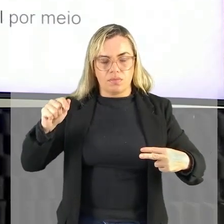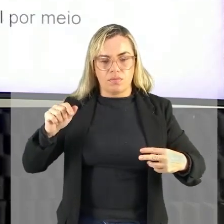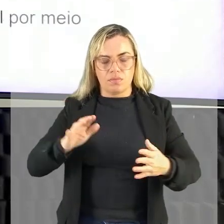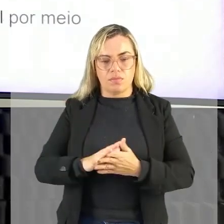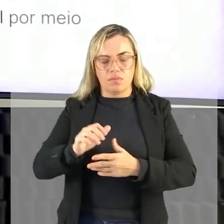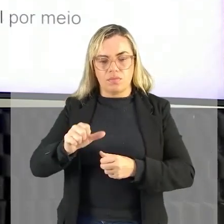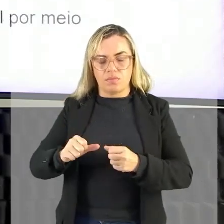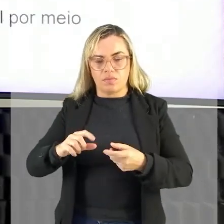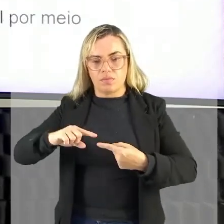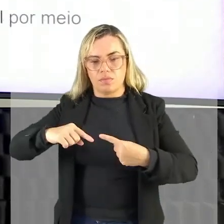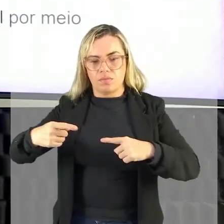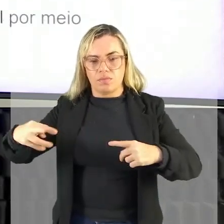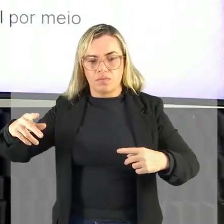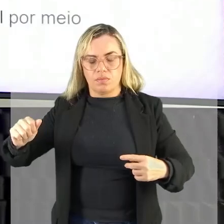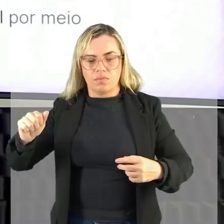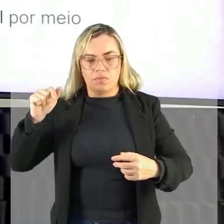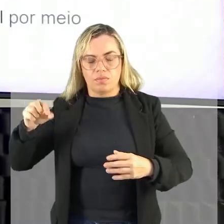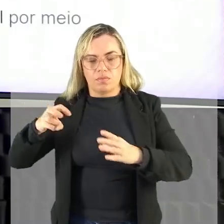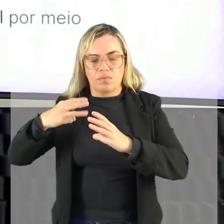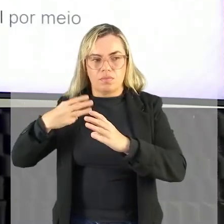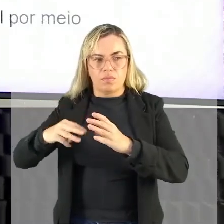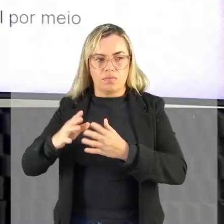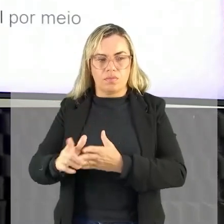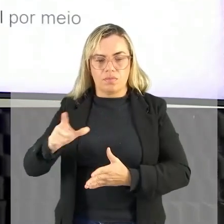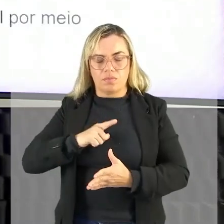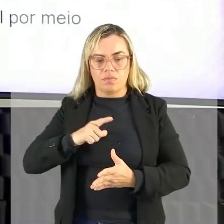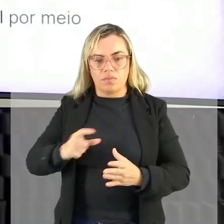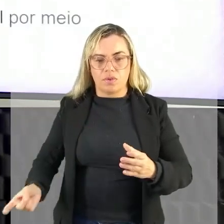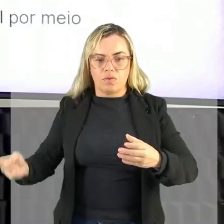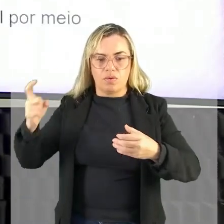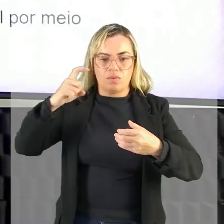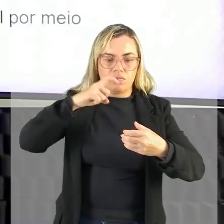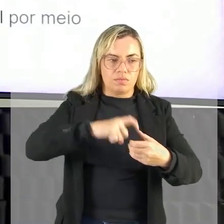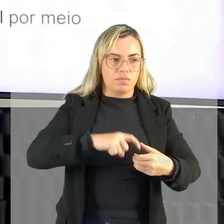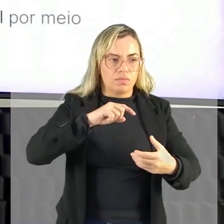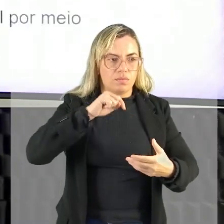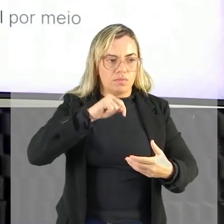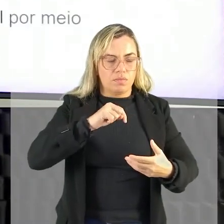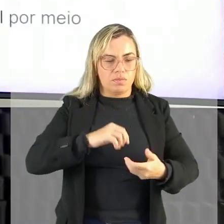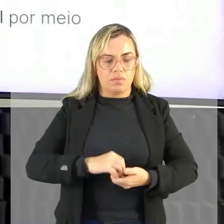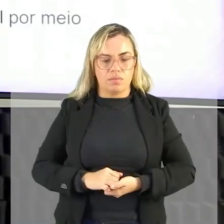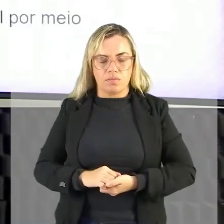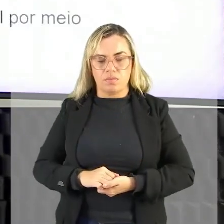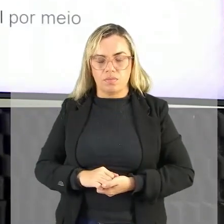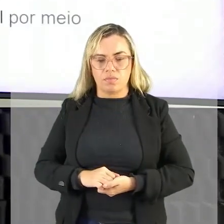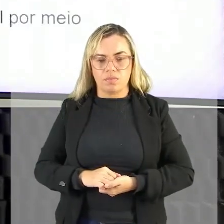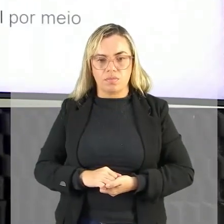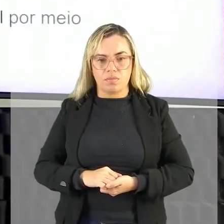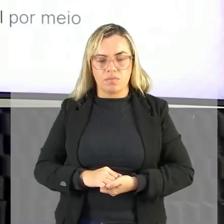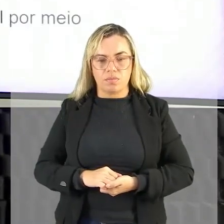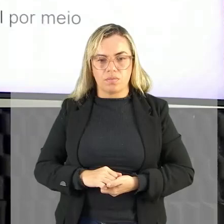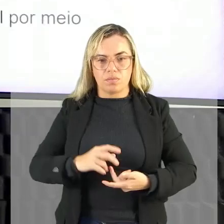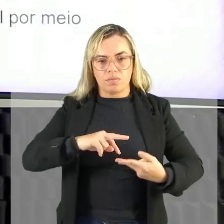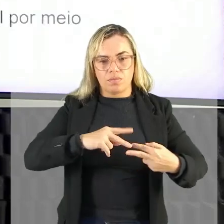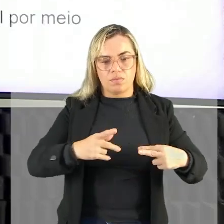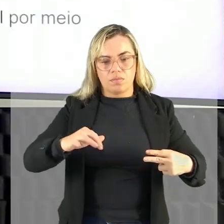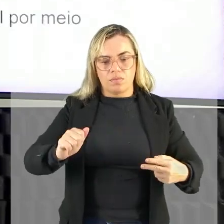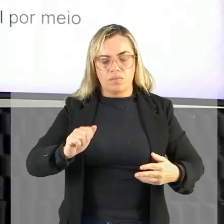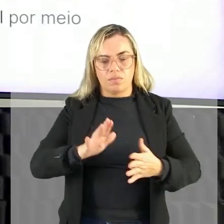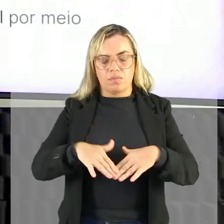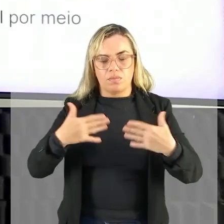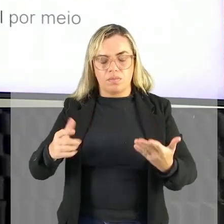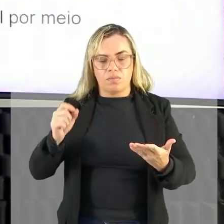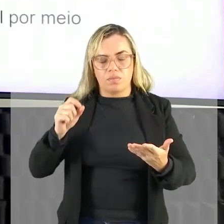meu vírus, ele já é um RNA mensageiro. Então, eu tenho que fazer, ó, uma coisa que reverta isso, ó.